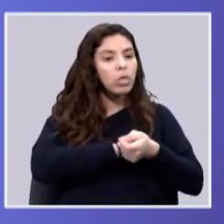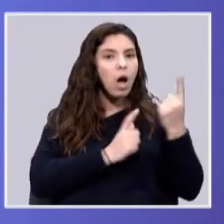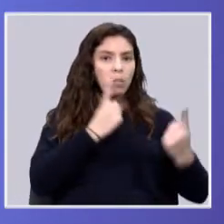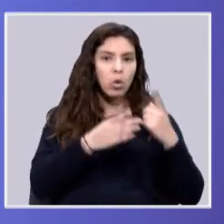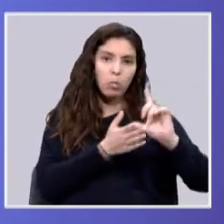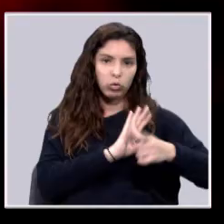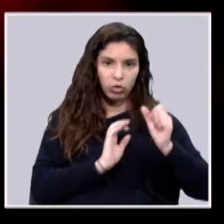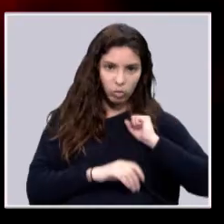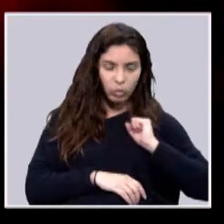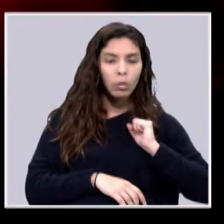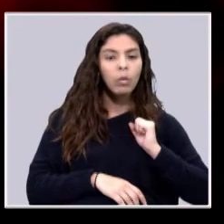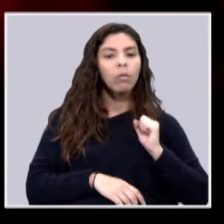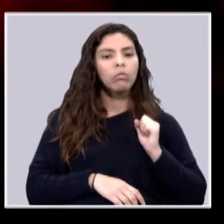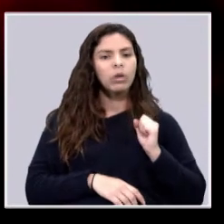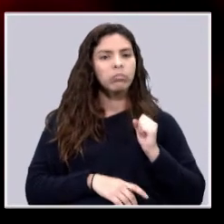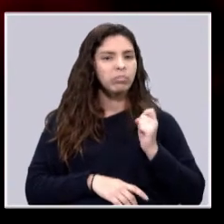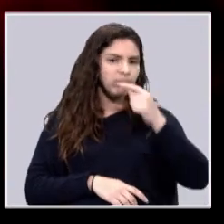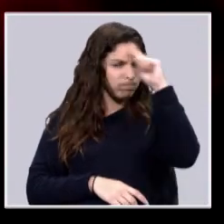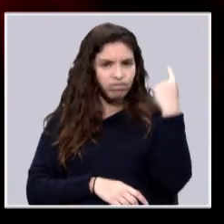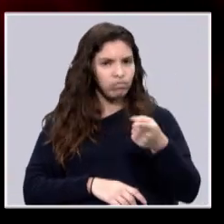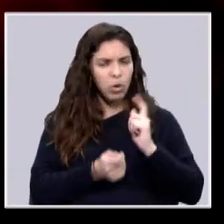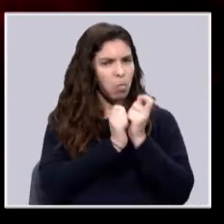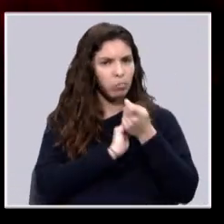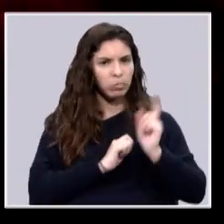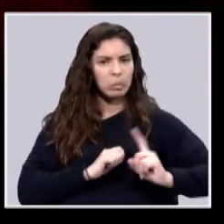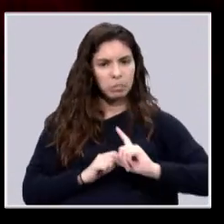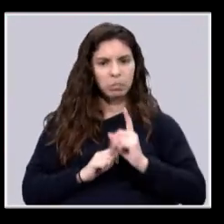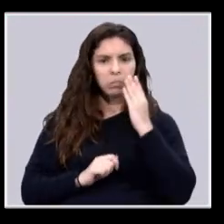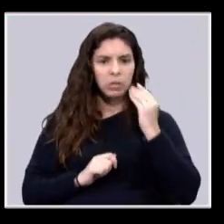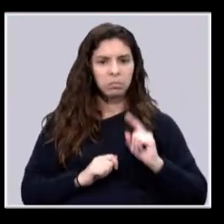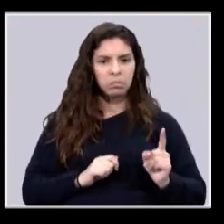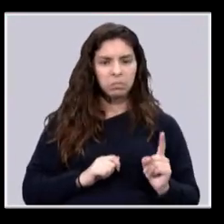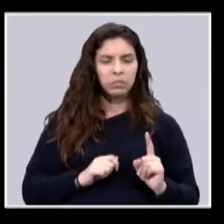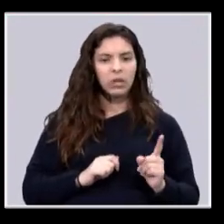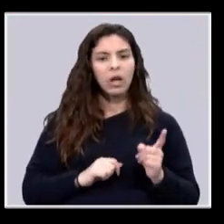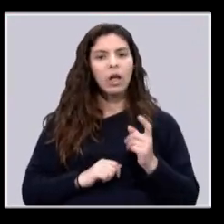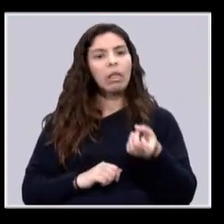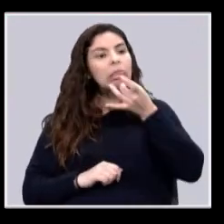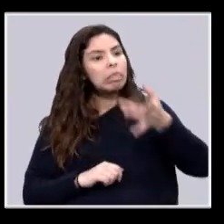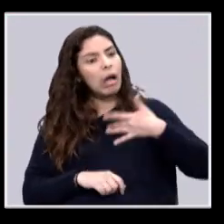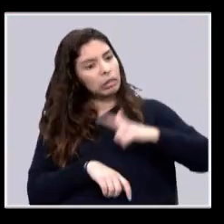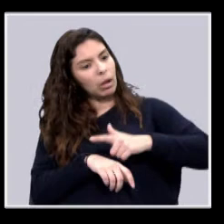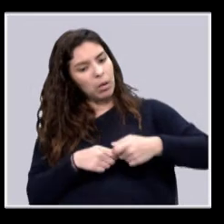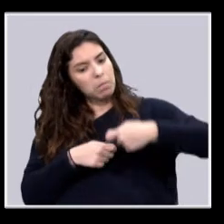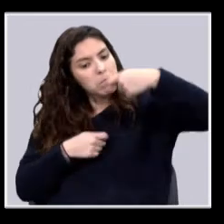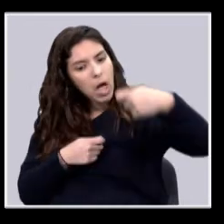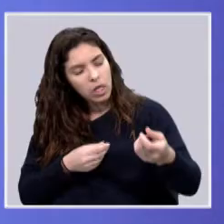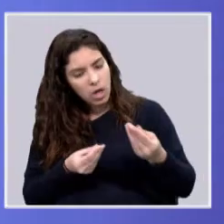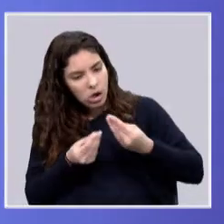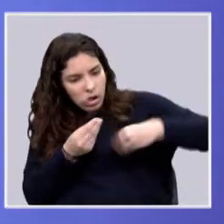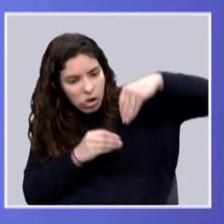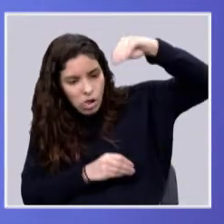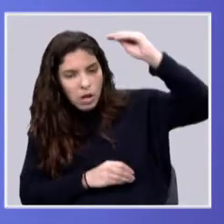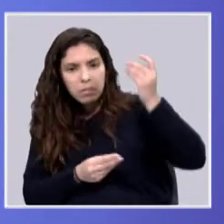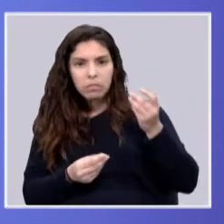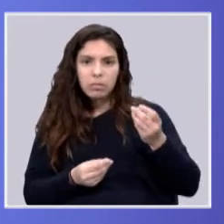mudar alguma coisa, dificilmente o faria. Eu sinto que, mesmo que me dessem mais tempo para eu melhorar o